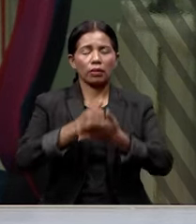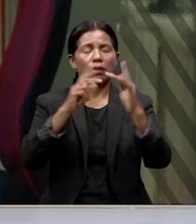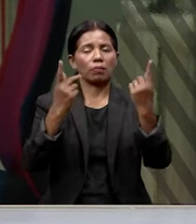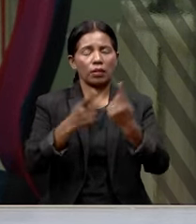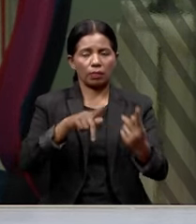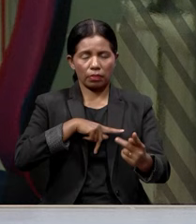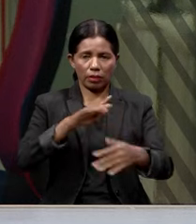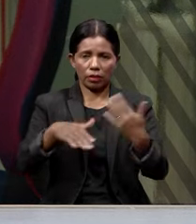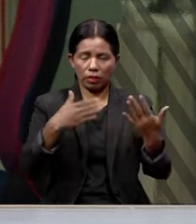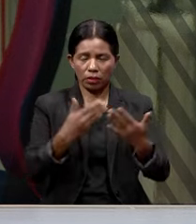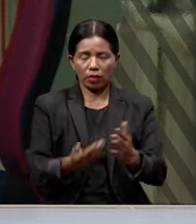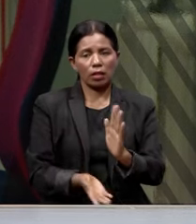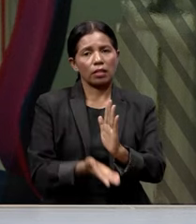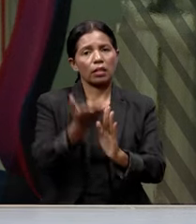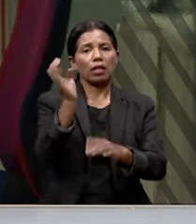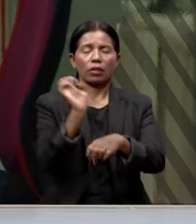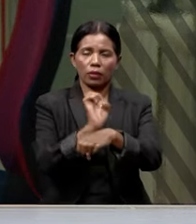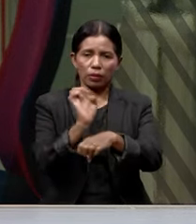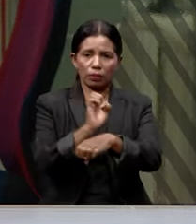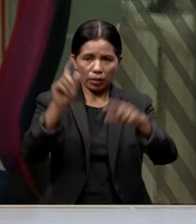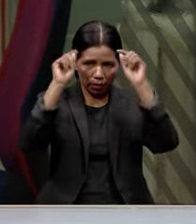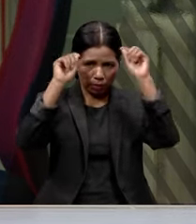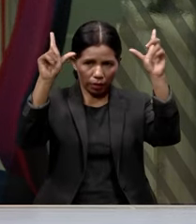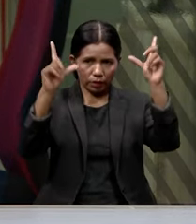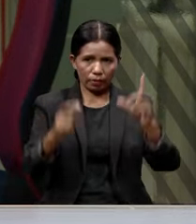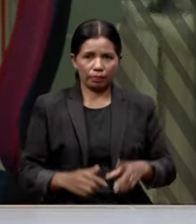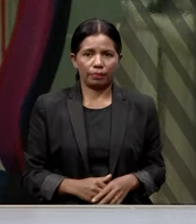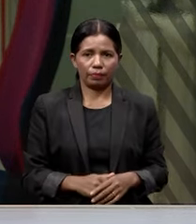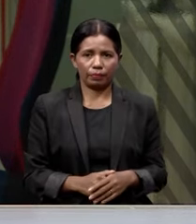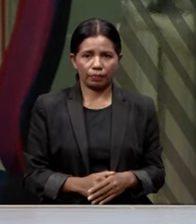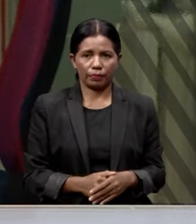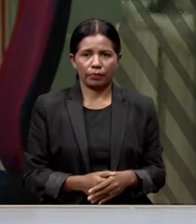CIRA onde diversifica a economia a Timor-Leste.